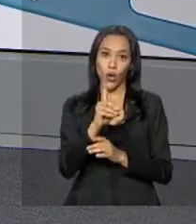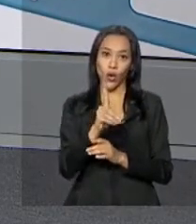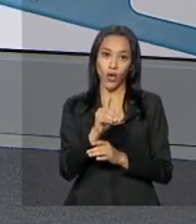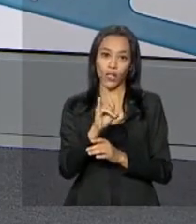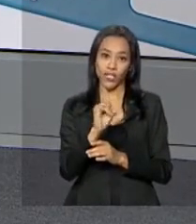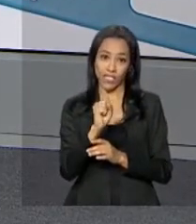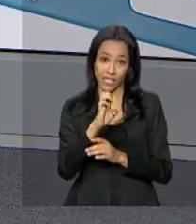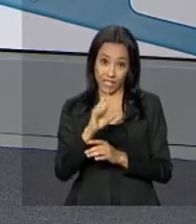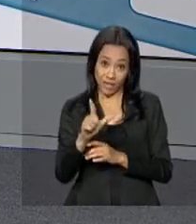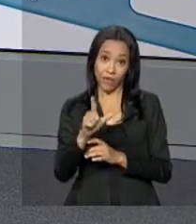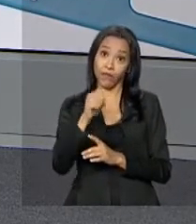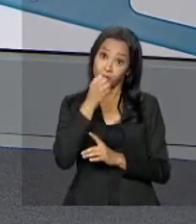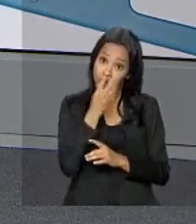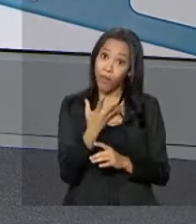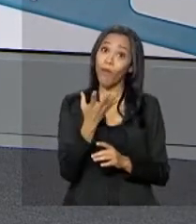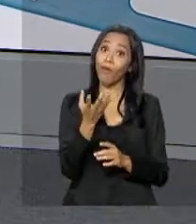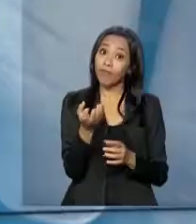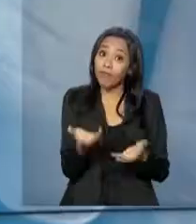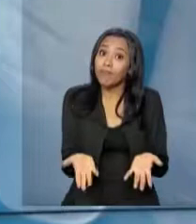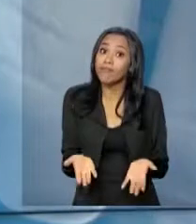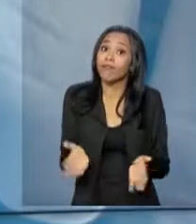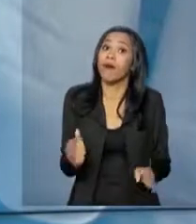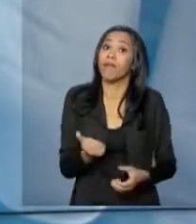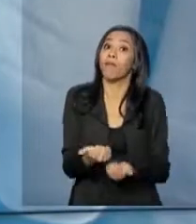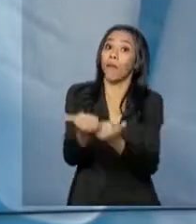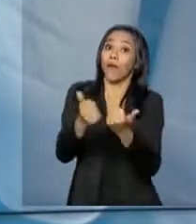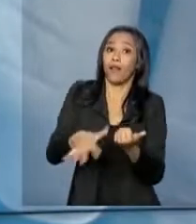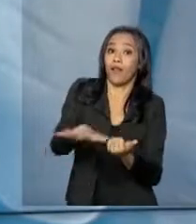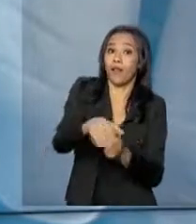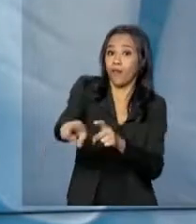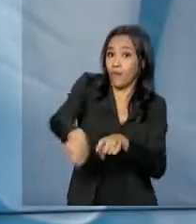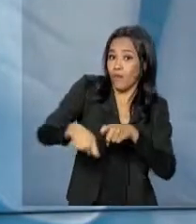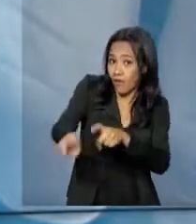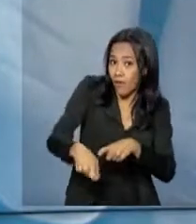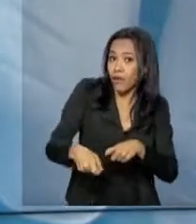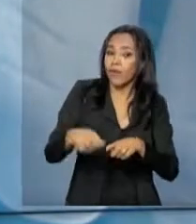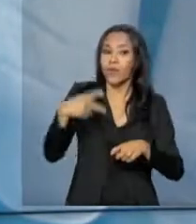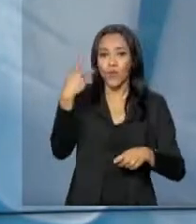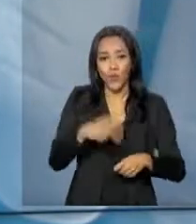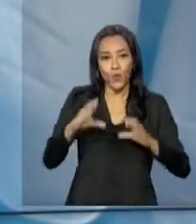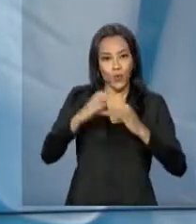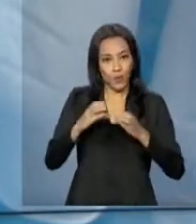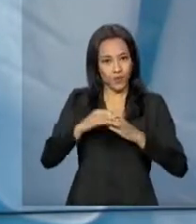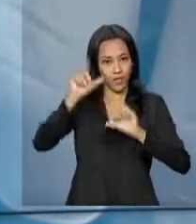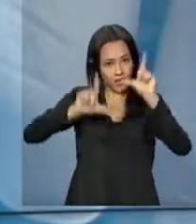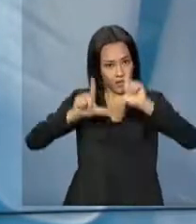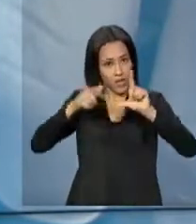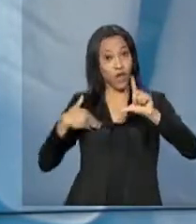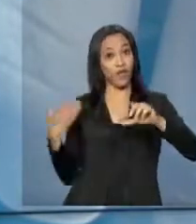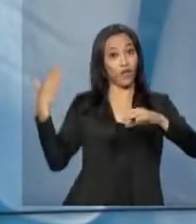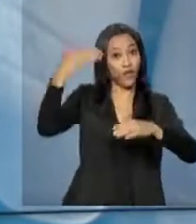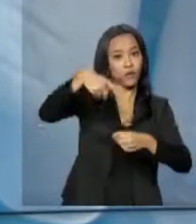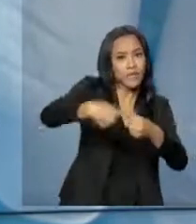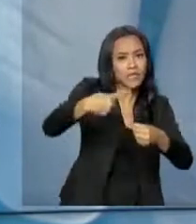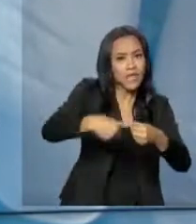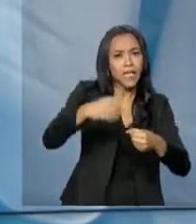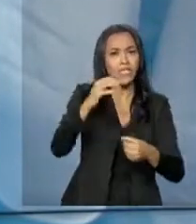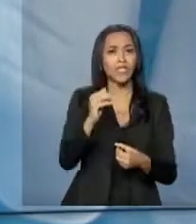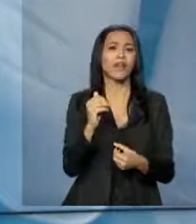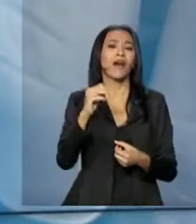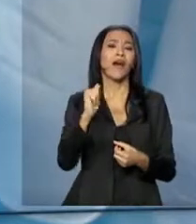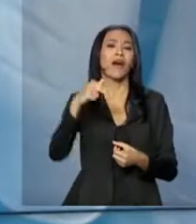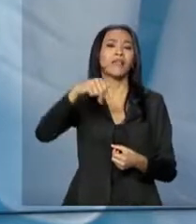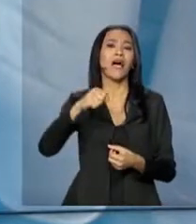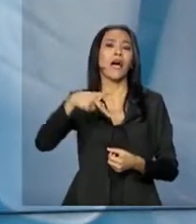ainda gera emprego e renda para o campo. A equipe da TVNBR foi até Anápolis, em Goiás, para mostrar para a gente